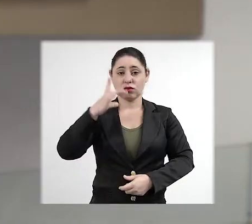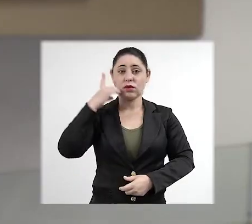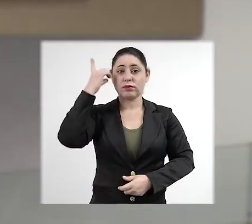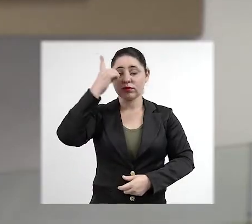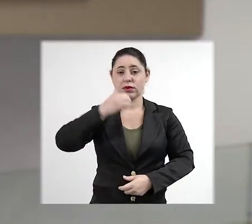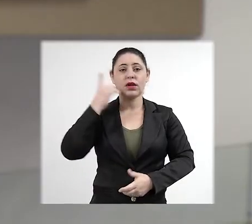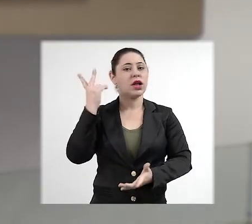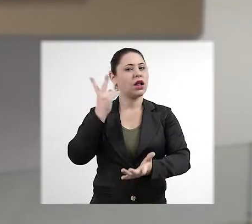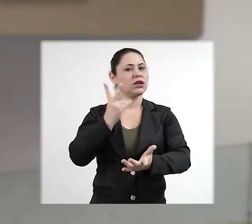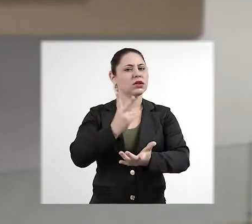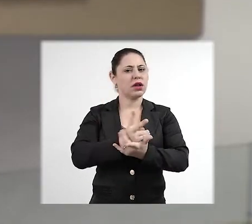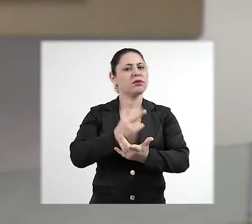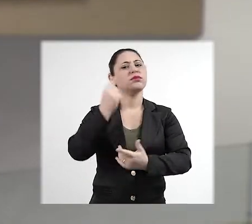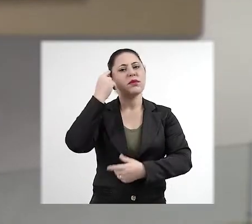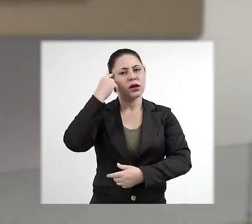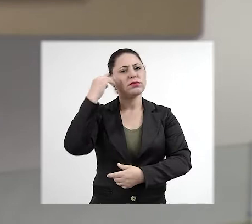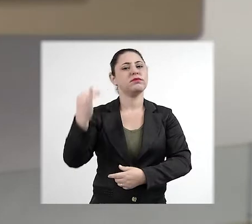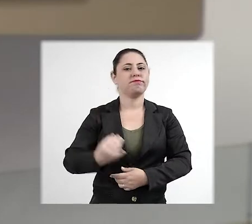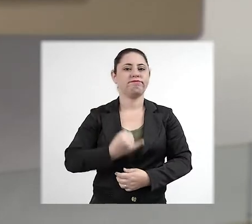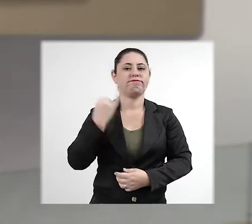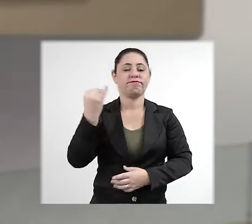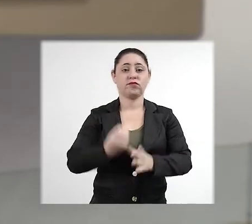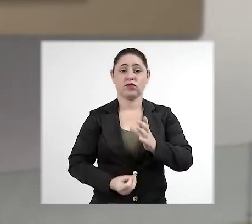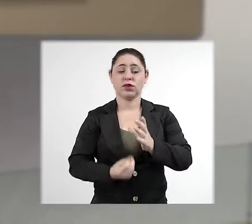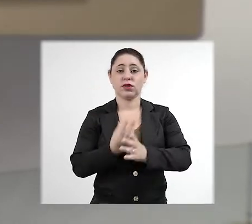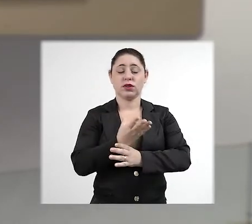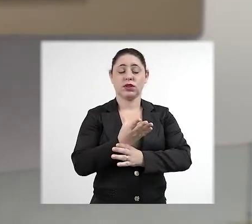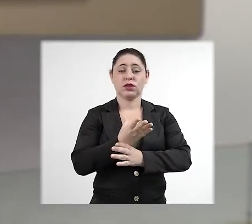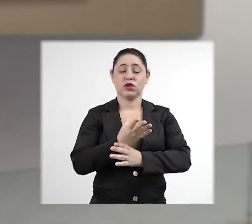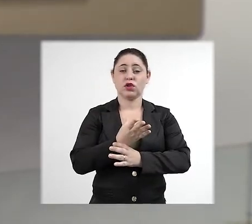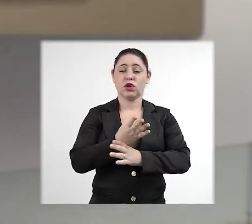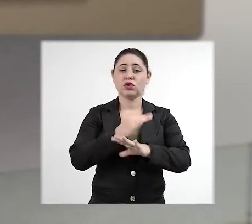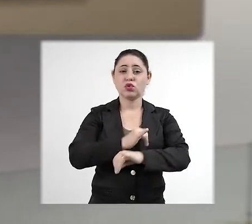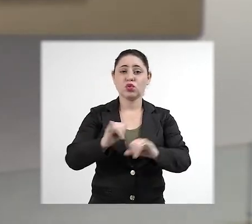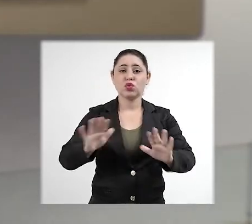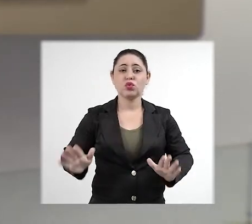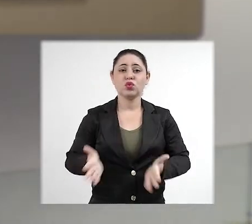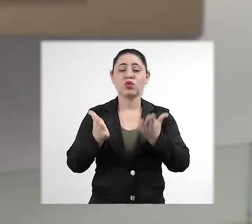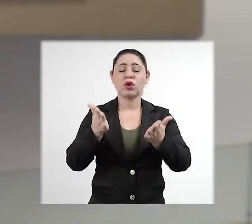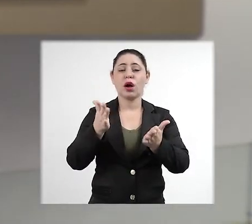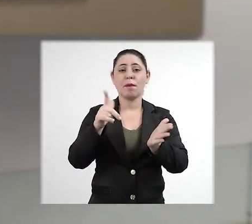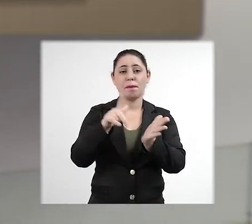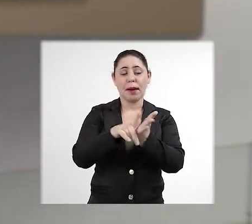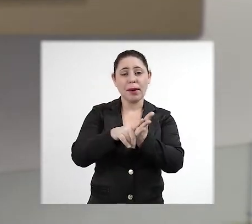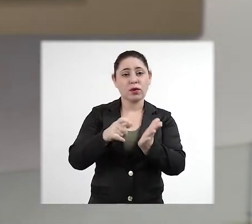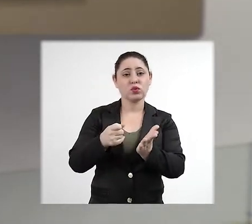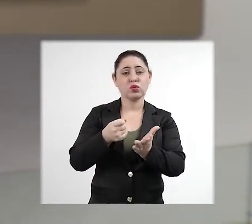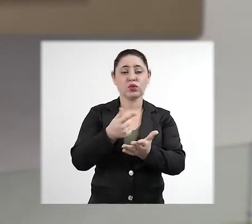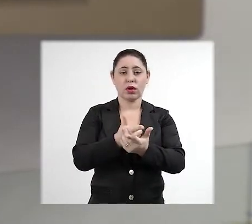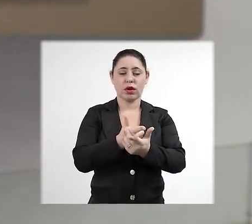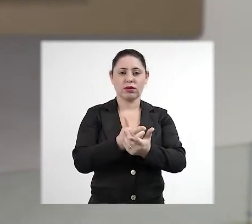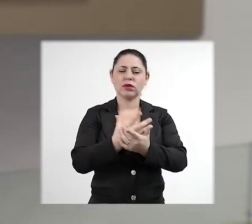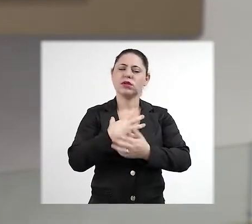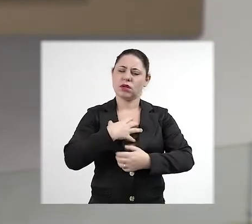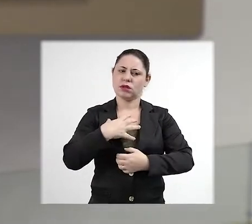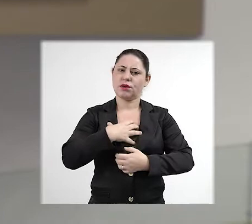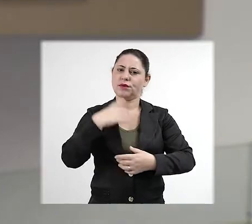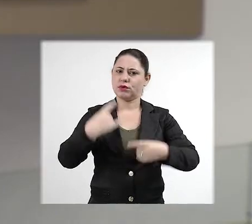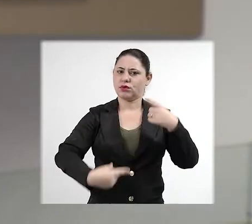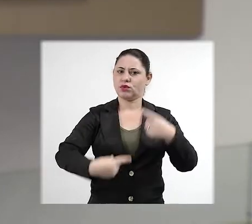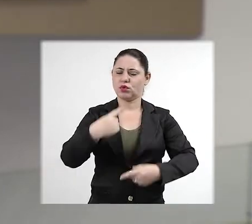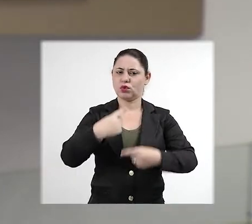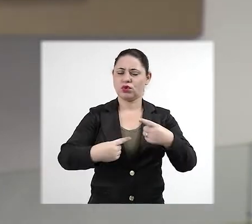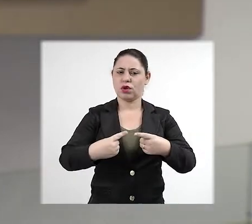Os deputados sempre consideraram importante a criação de um programa de incentivo a notas fiscais. Sensível a